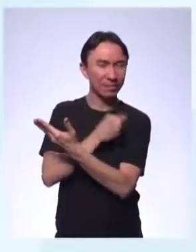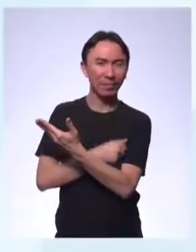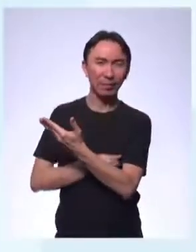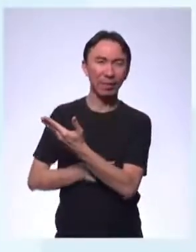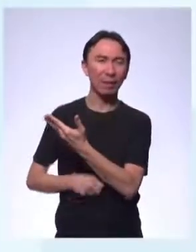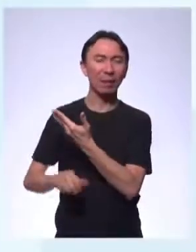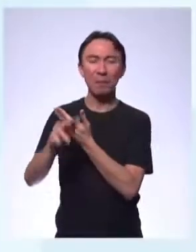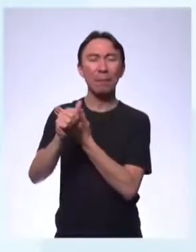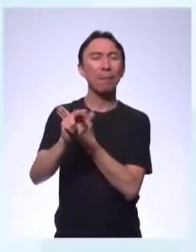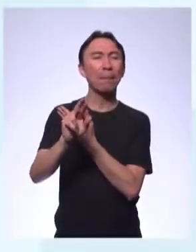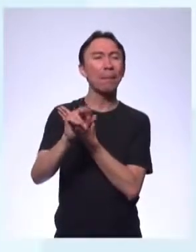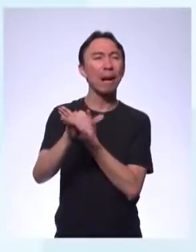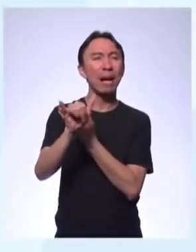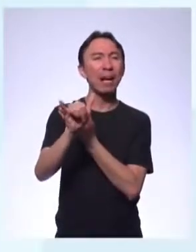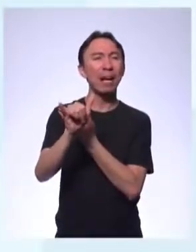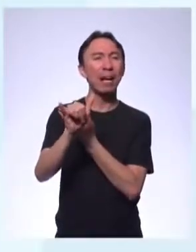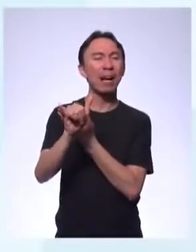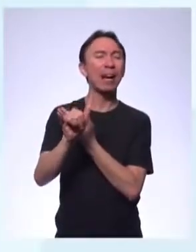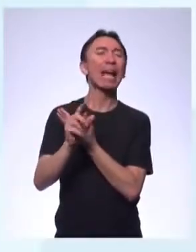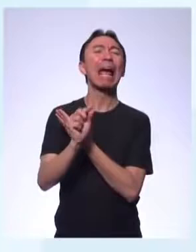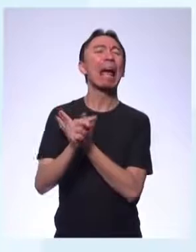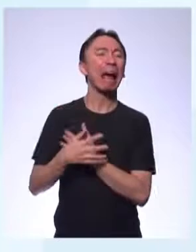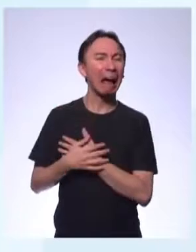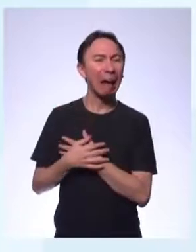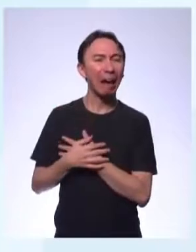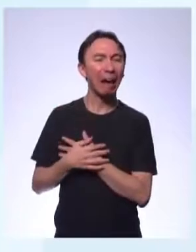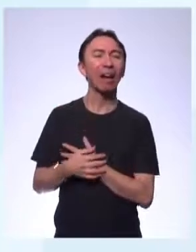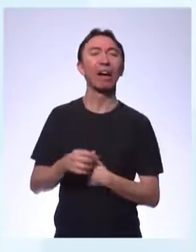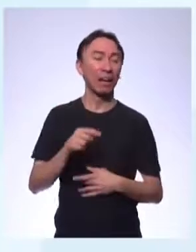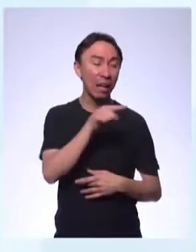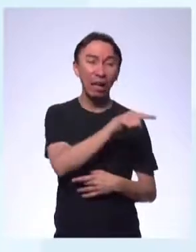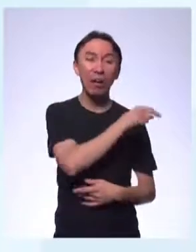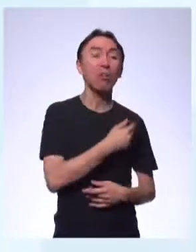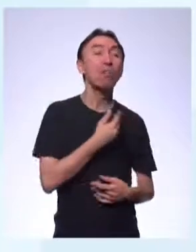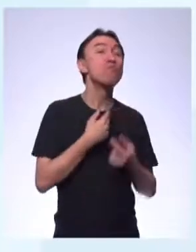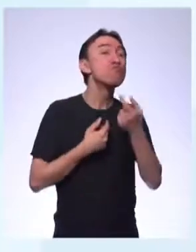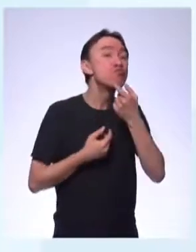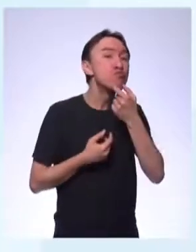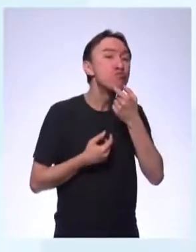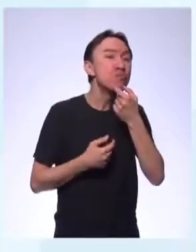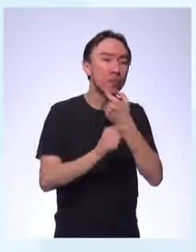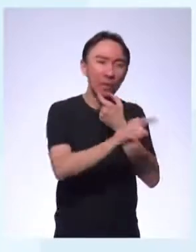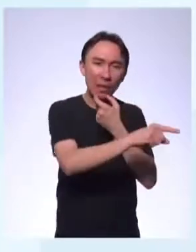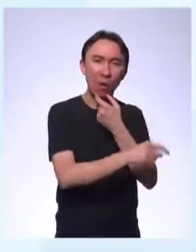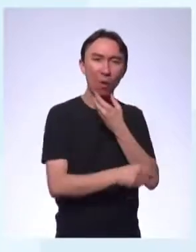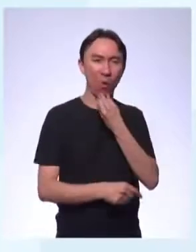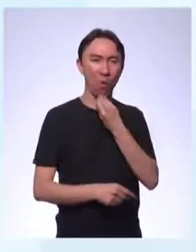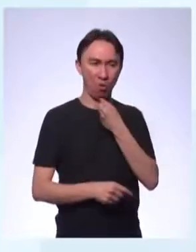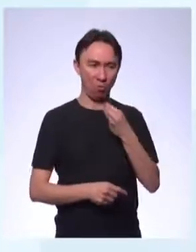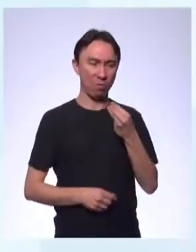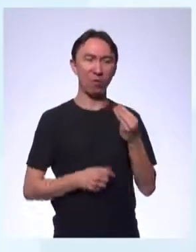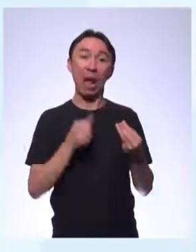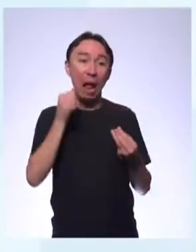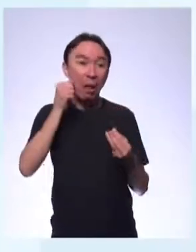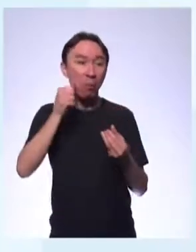é essa moça? Essa moça aí, ela era a esposa de um embaixador inglês lá na Turquia, tá